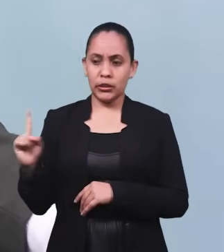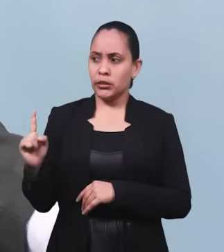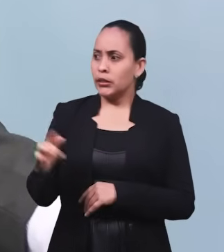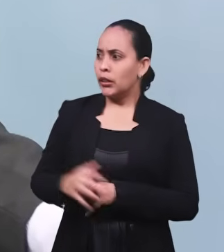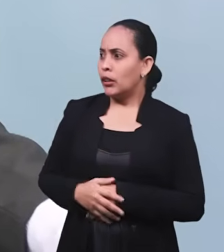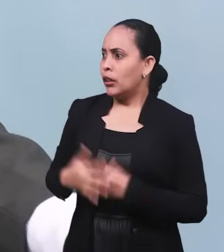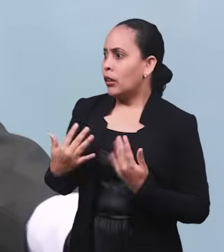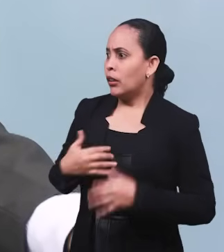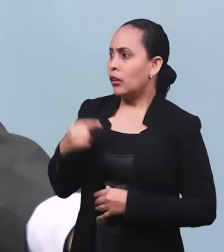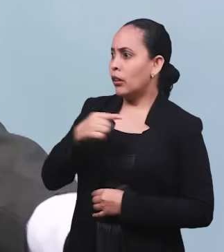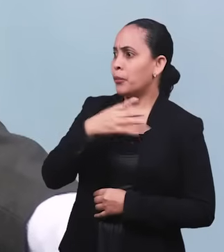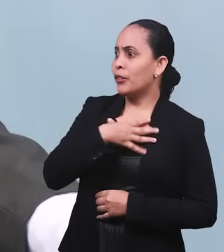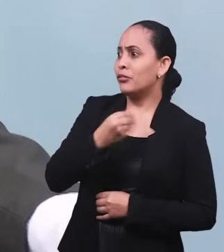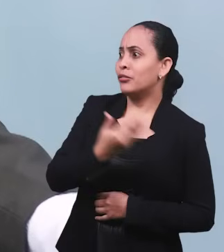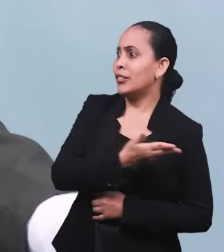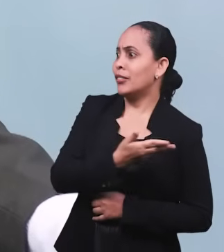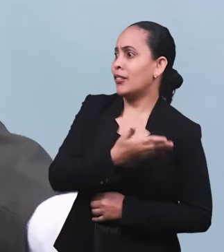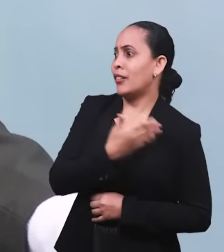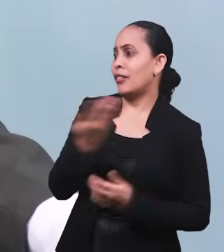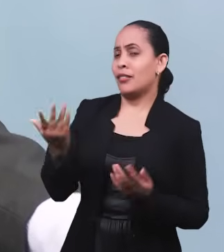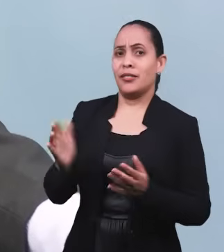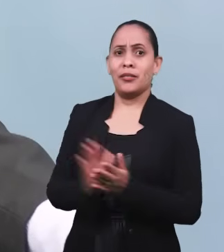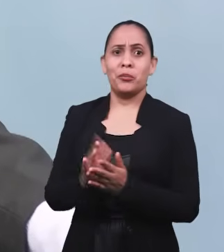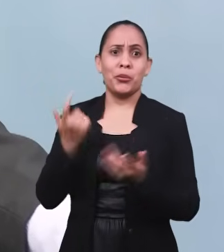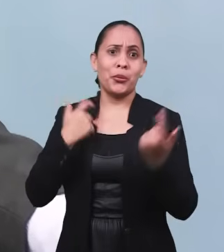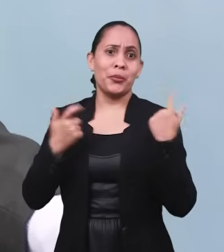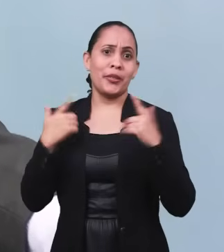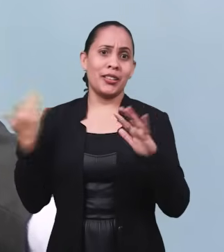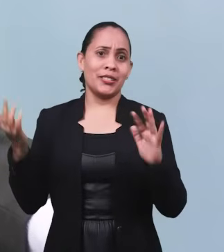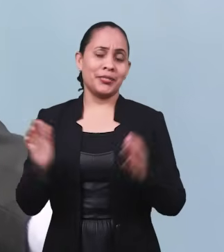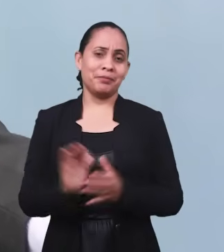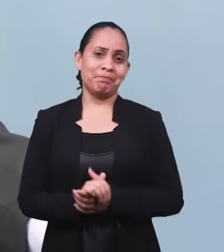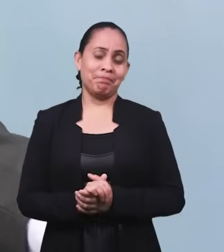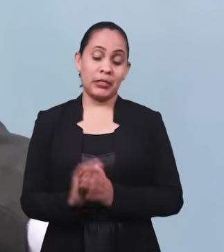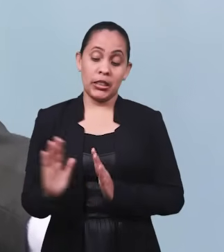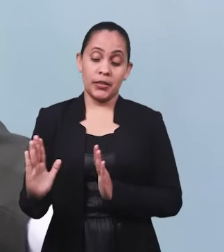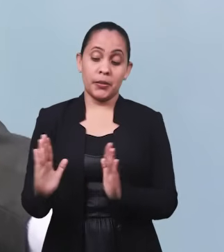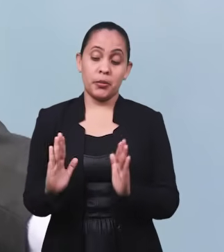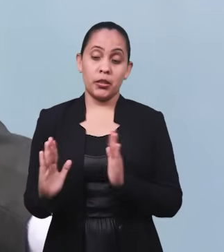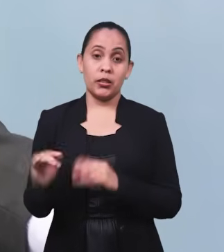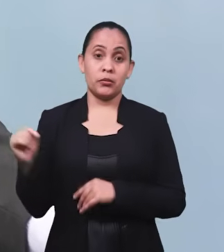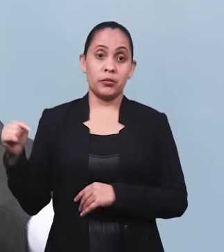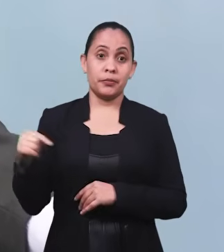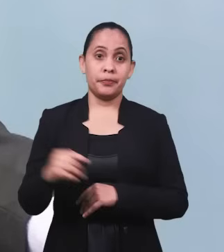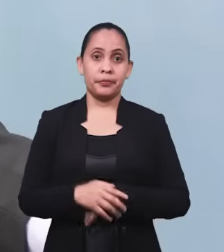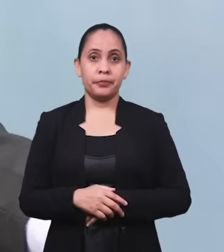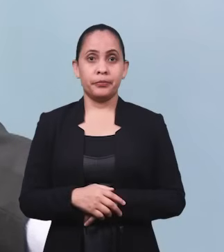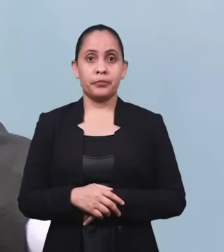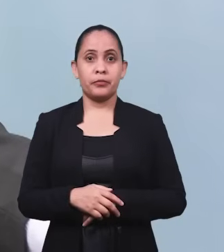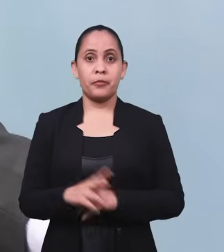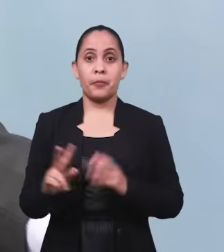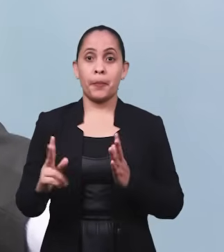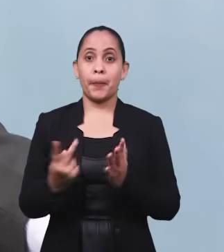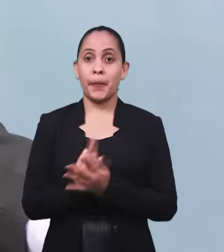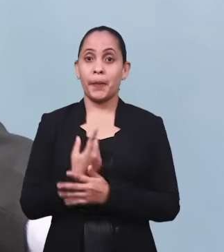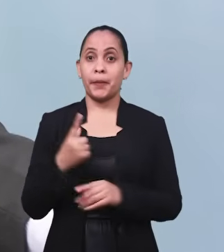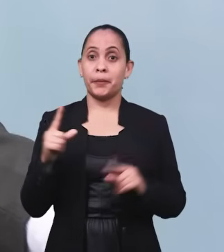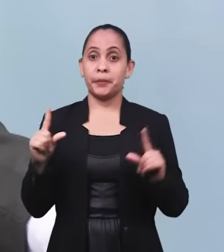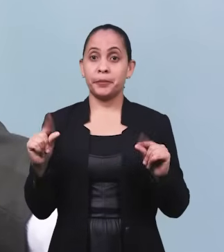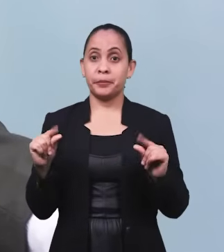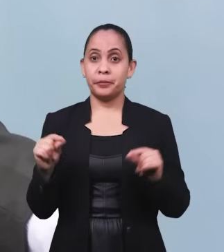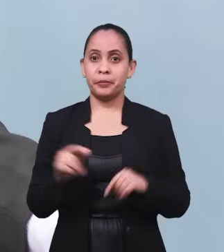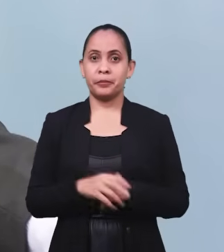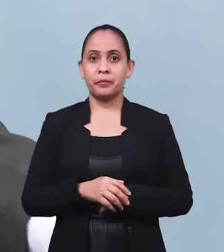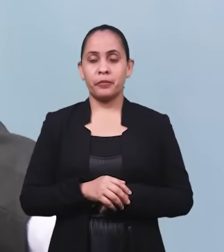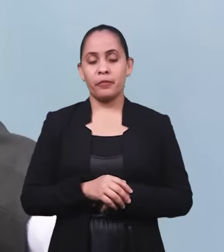Jairo preocupado, né? E nesse intervalo, vem um